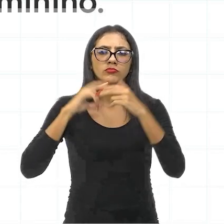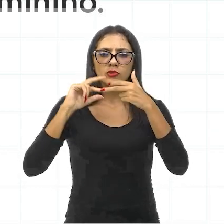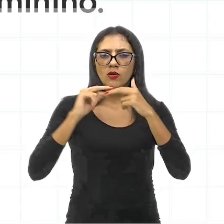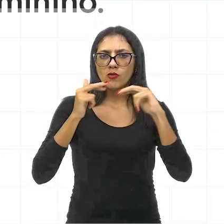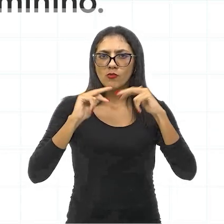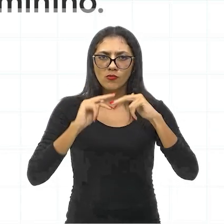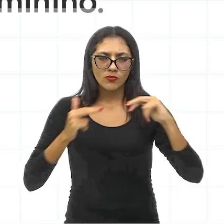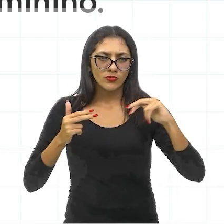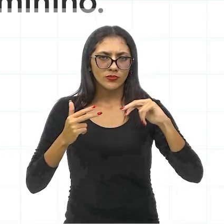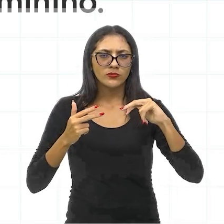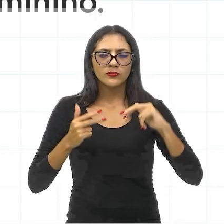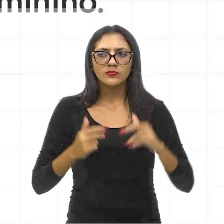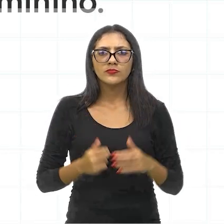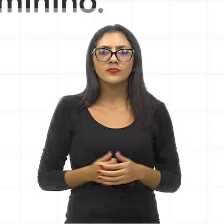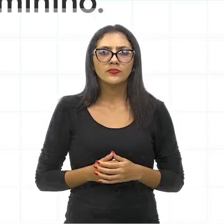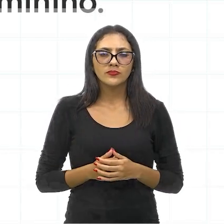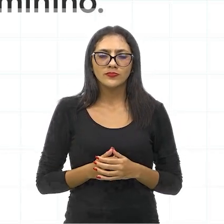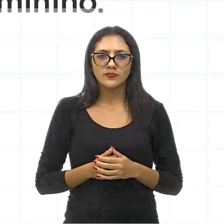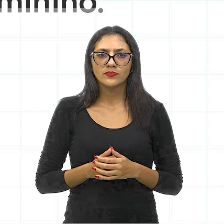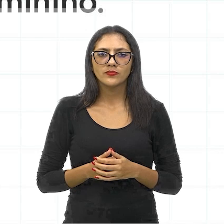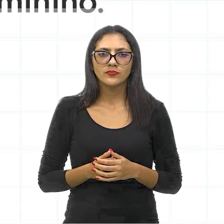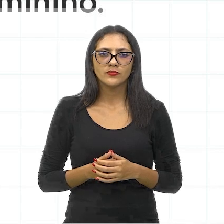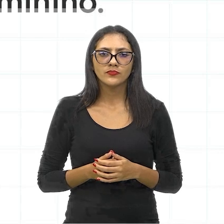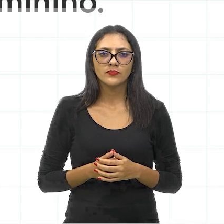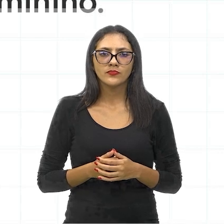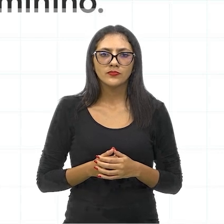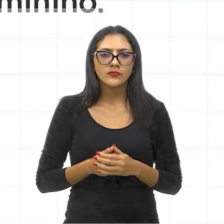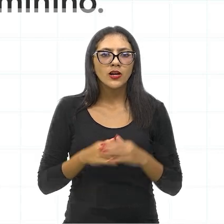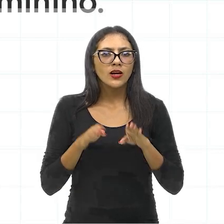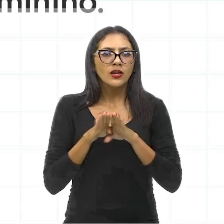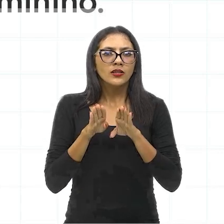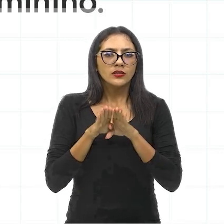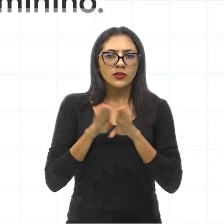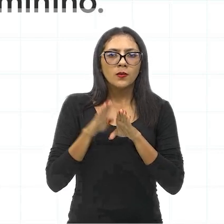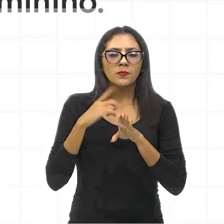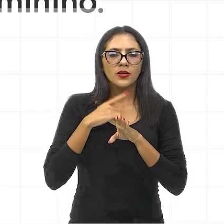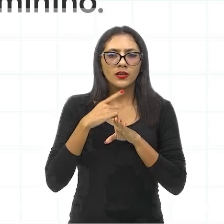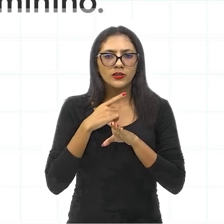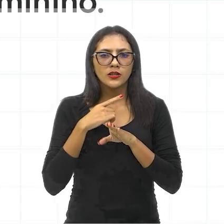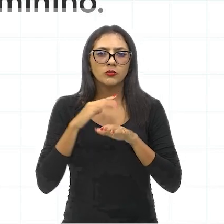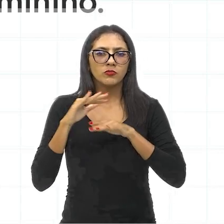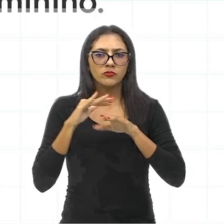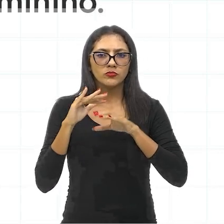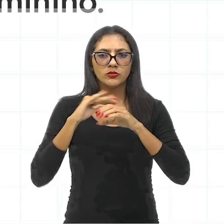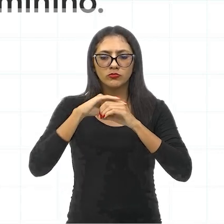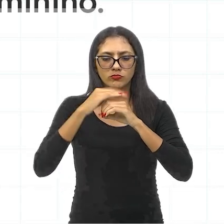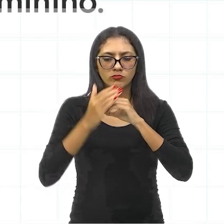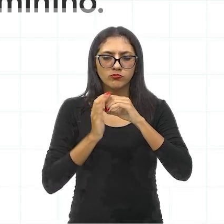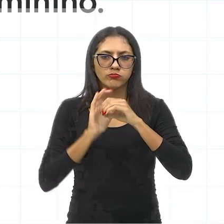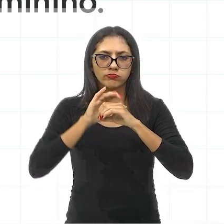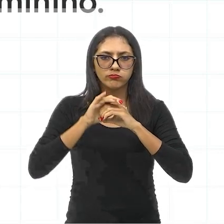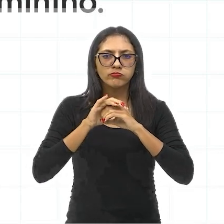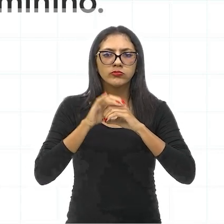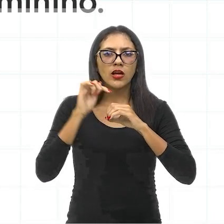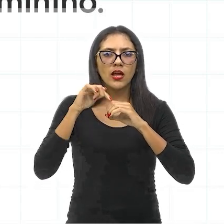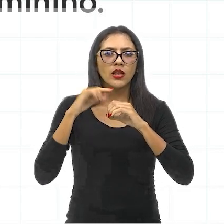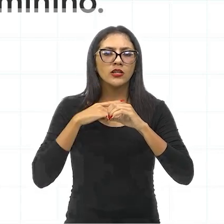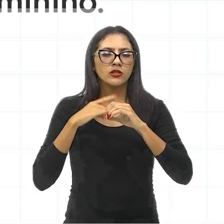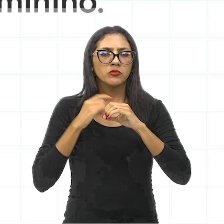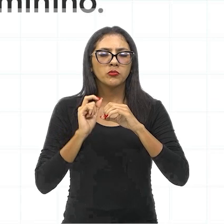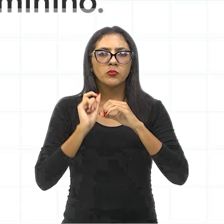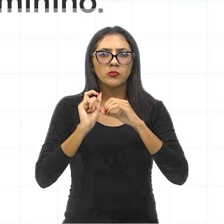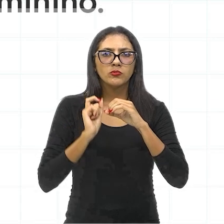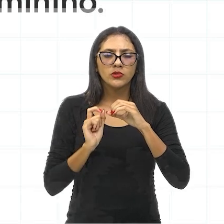aí, E aí a gente tem também a secreção dos grânulos corticais, e eles vão atuar justamente impedindo que